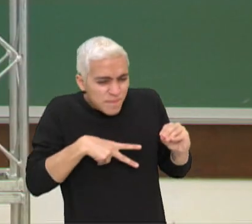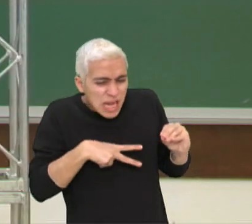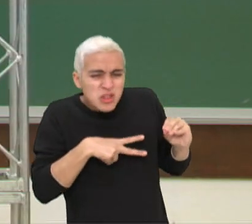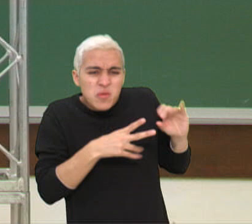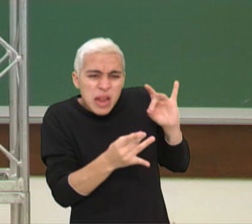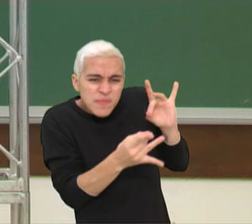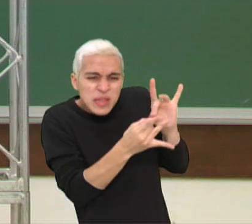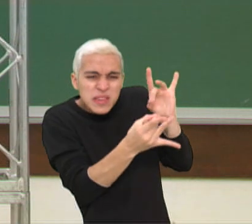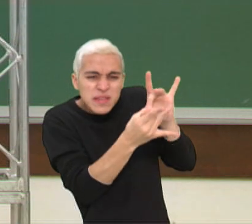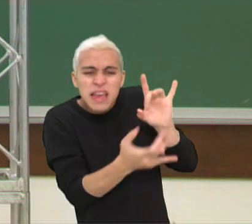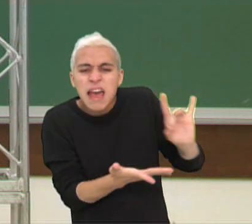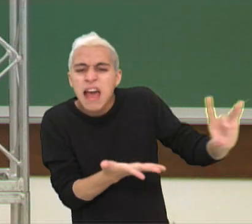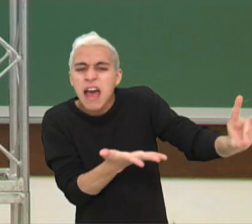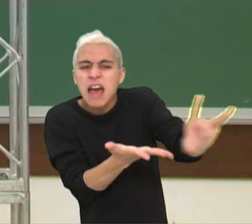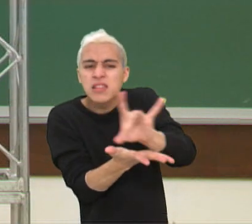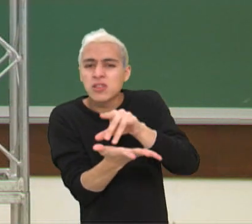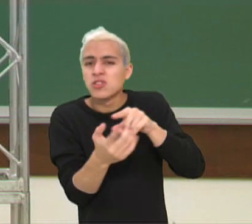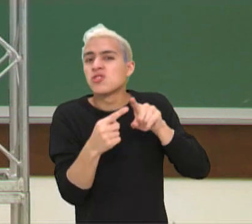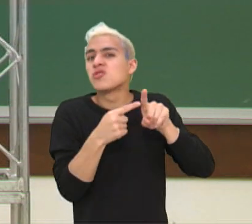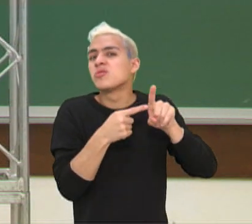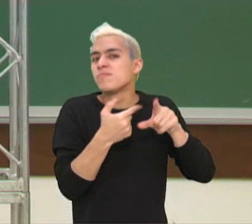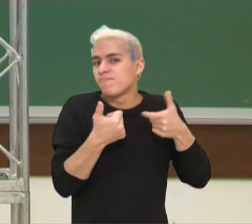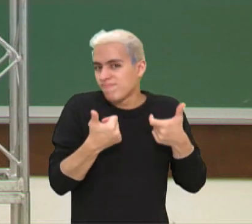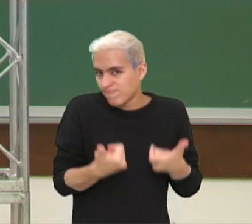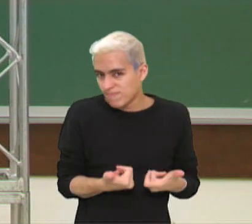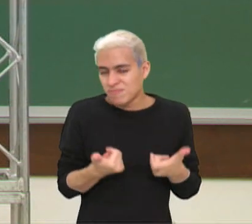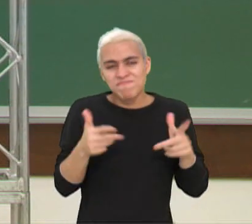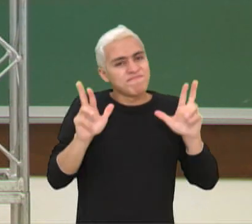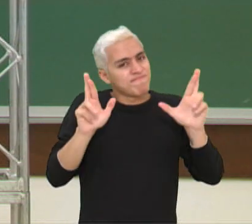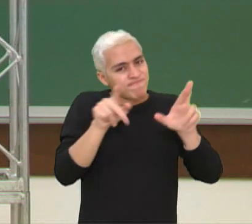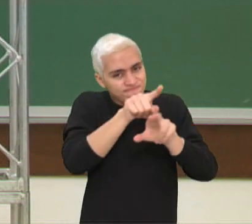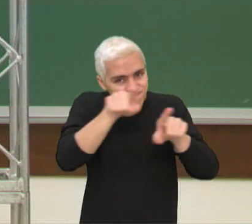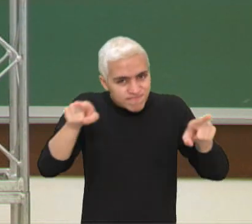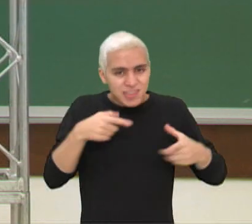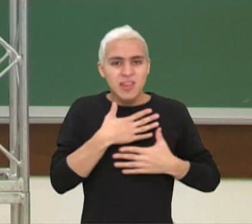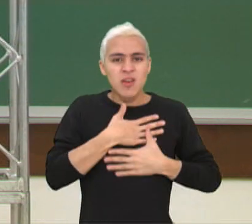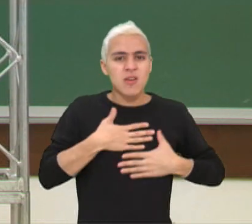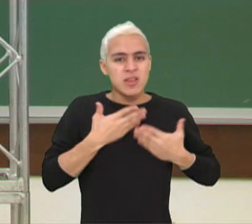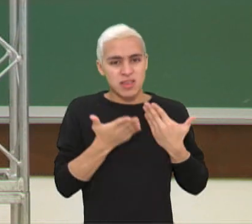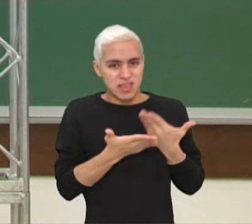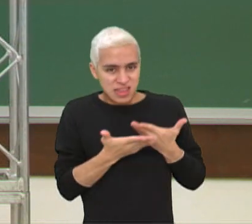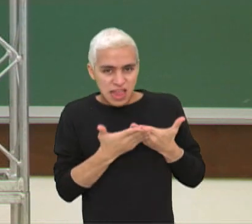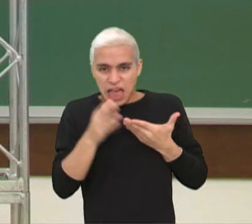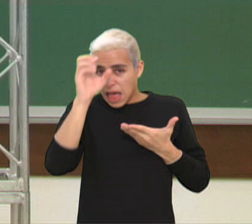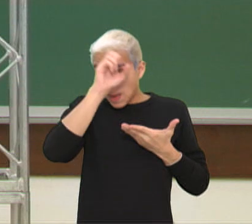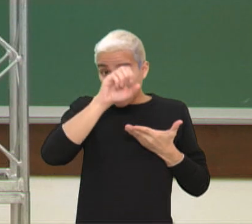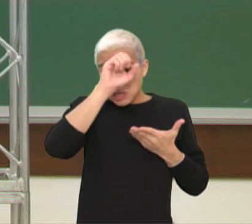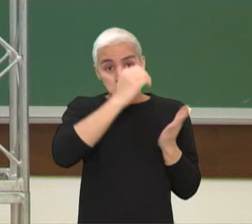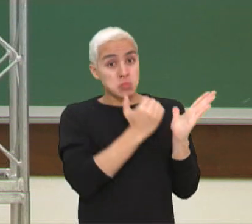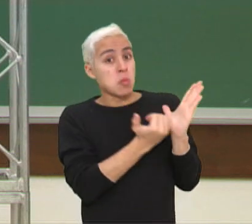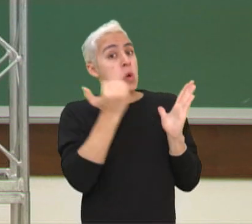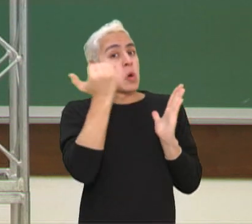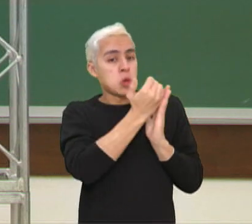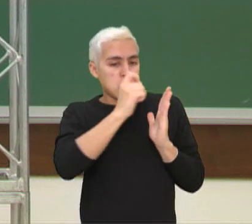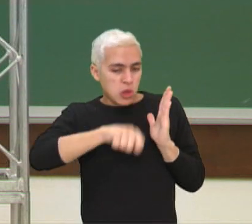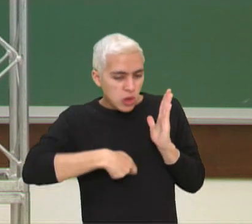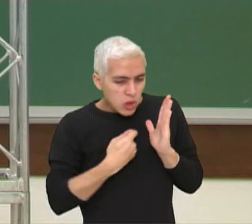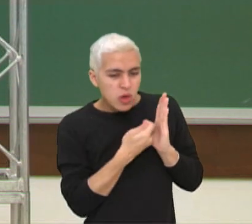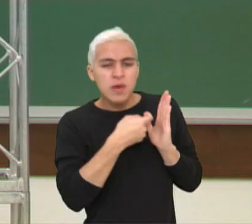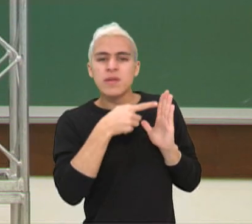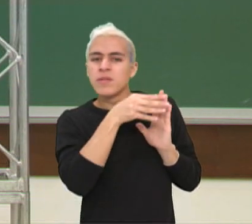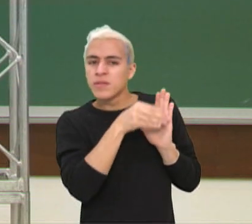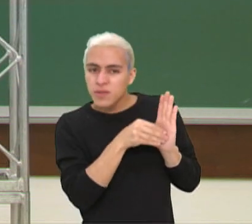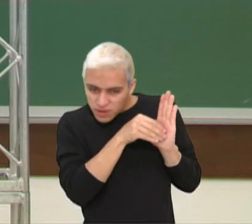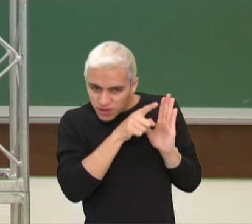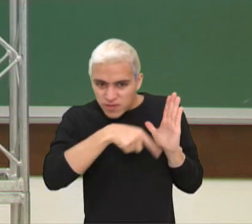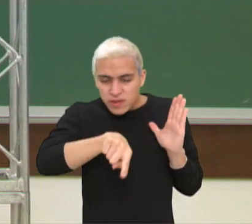cada tabuleiro, de cada jogo. Ok? Espero que vocês tenham gostado dessa aula, tenham aprendido bastante sobre esses conteúdos e